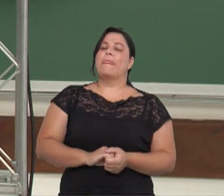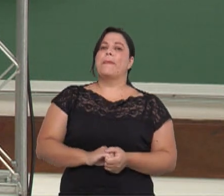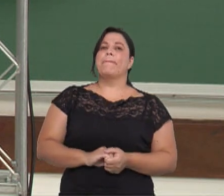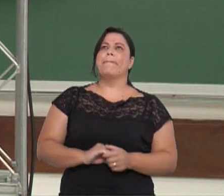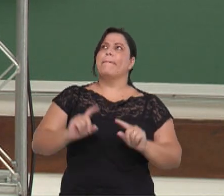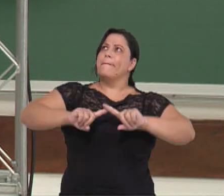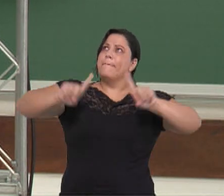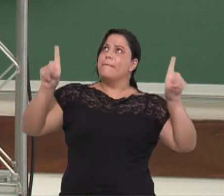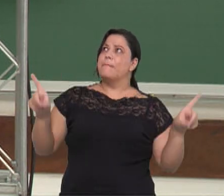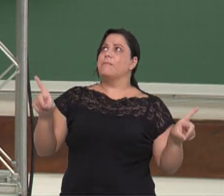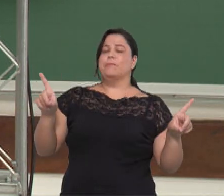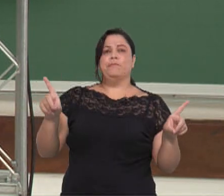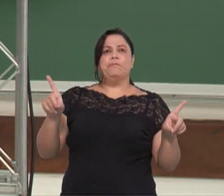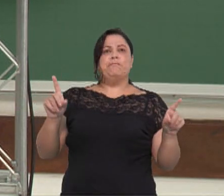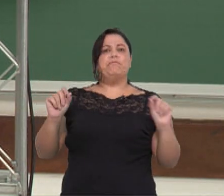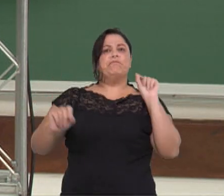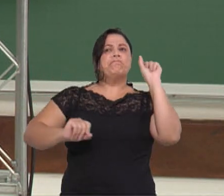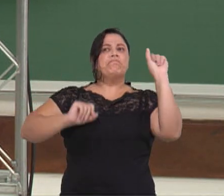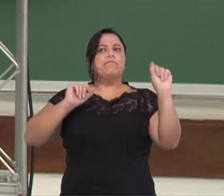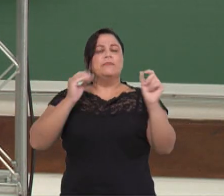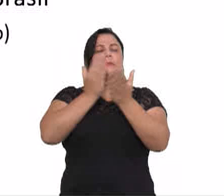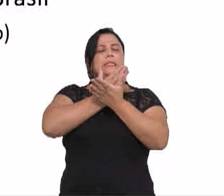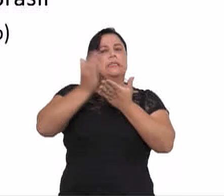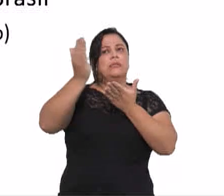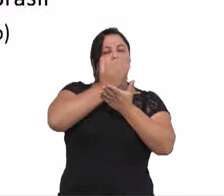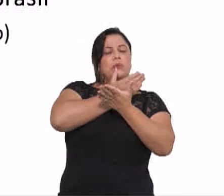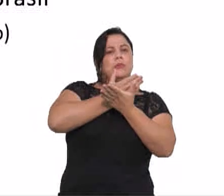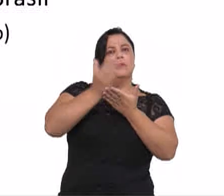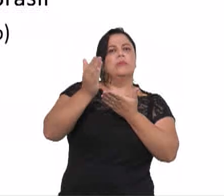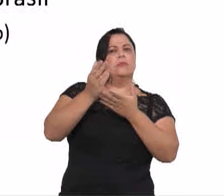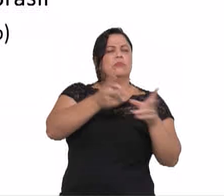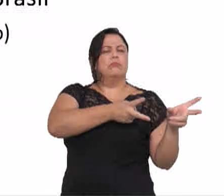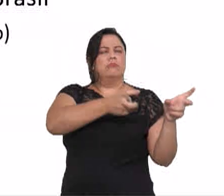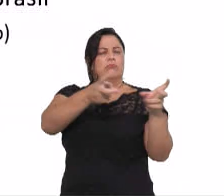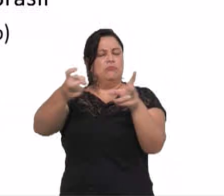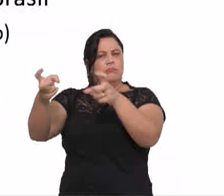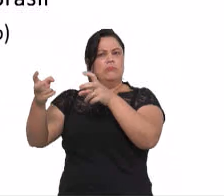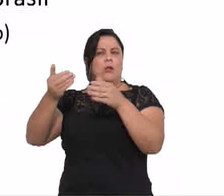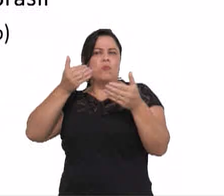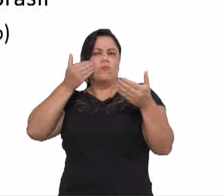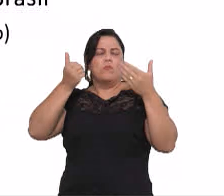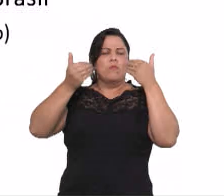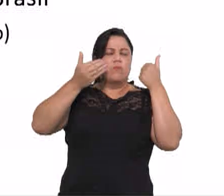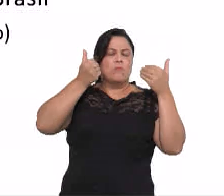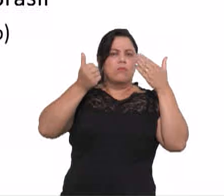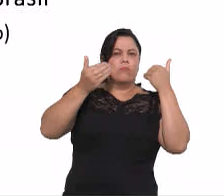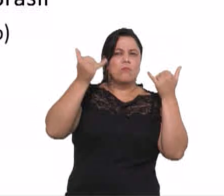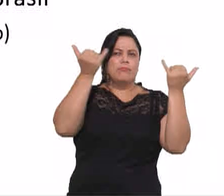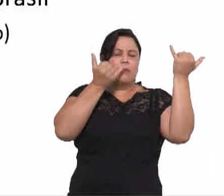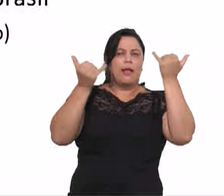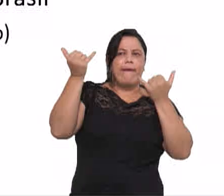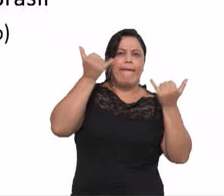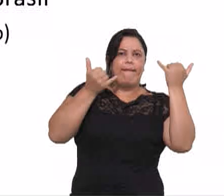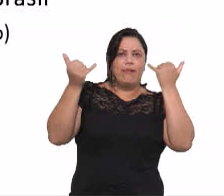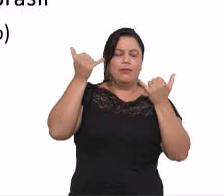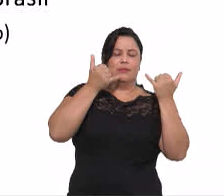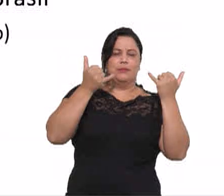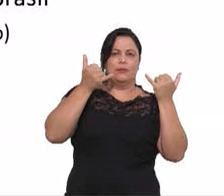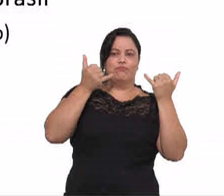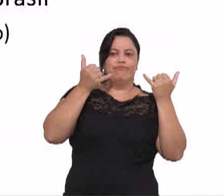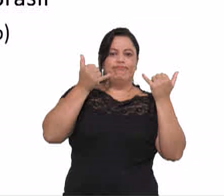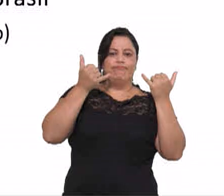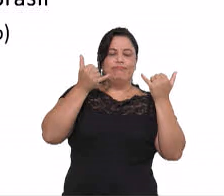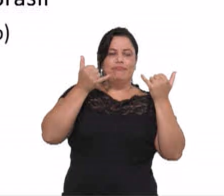Mas se você começa a analisar essa informação, né, retirada da internet,